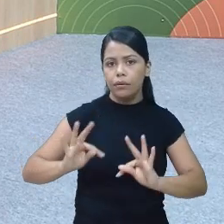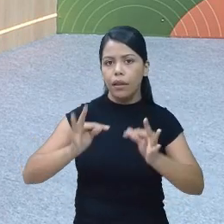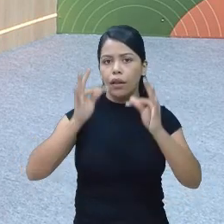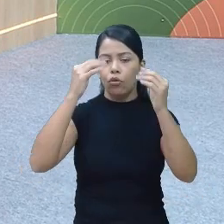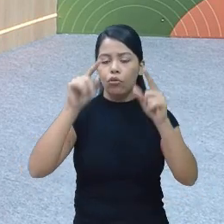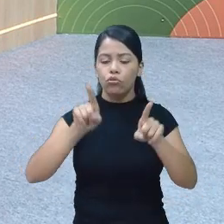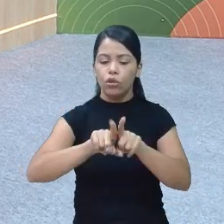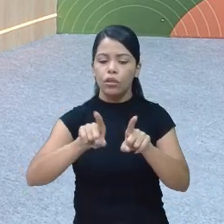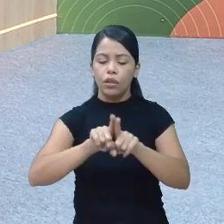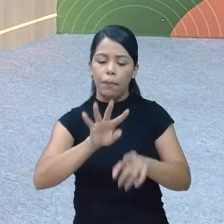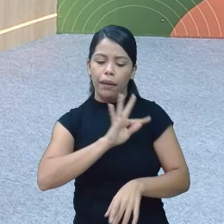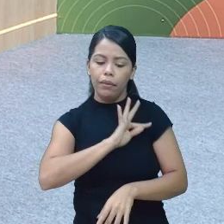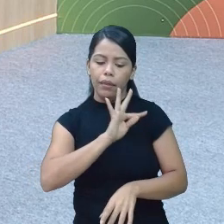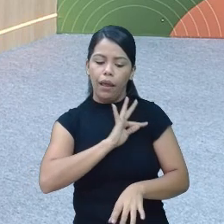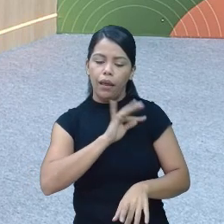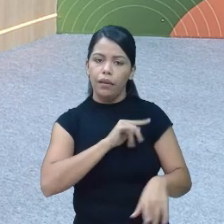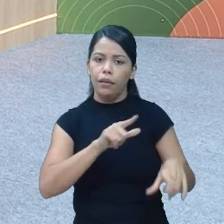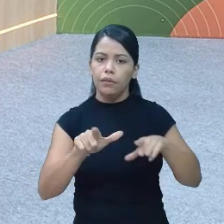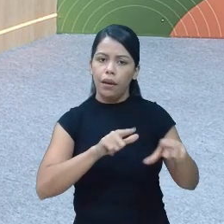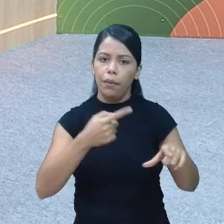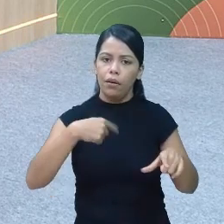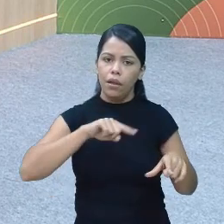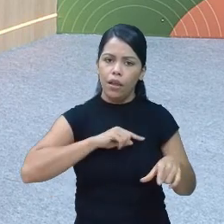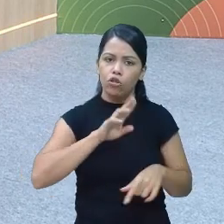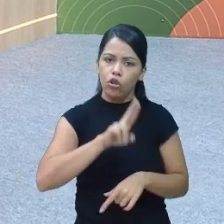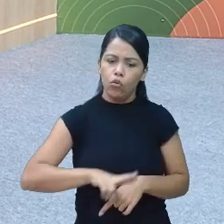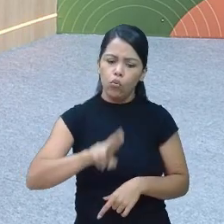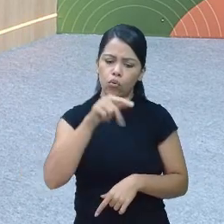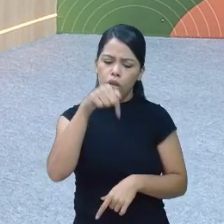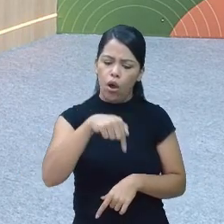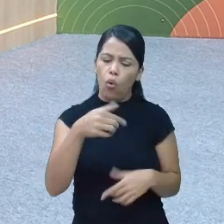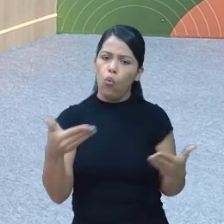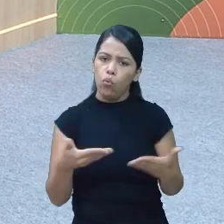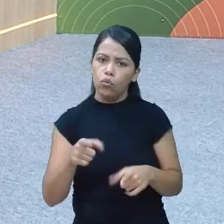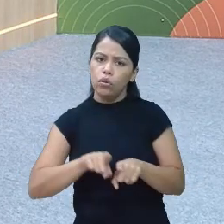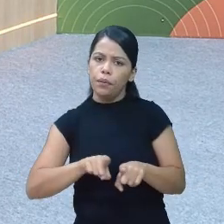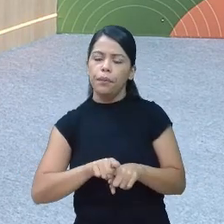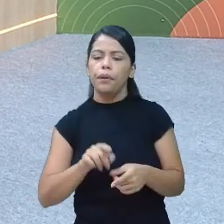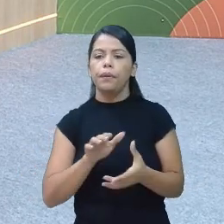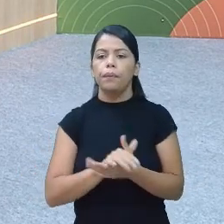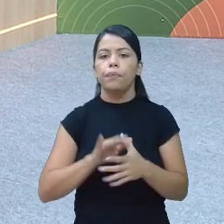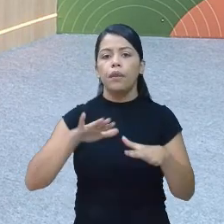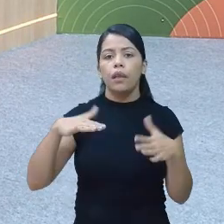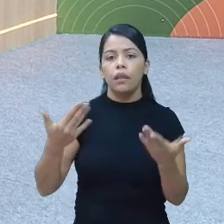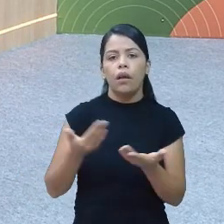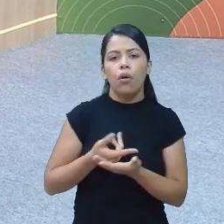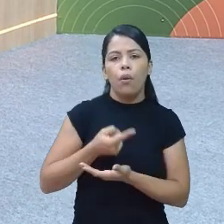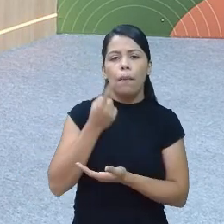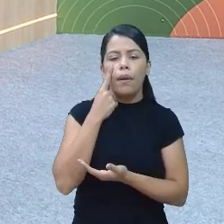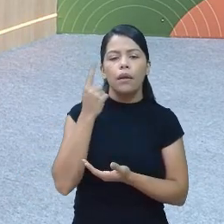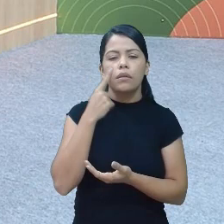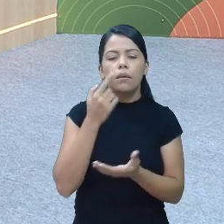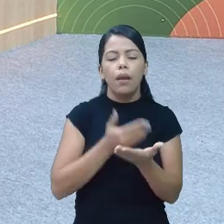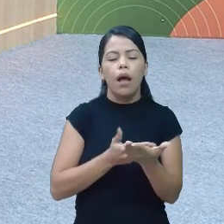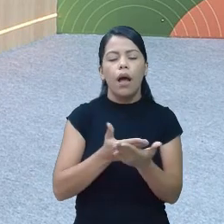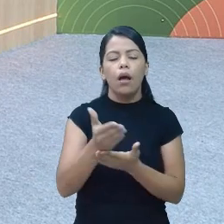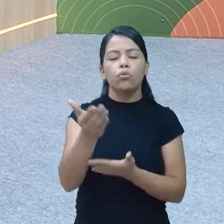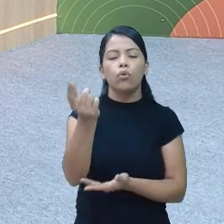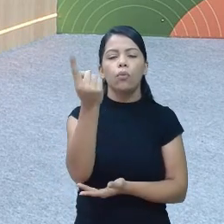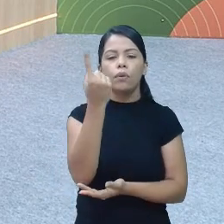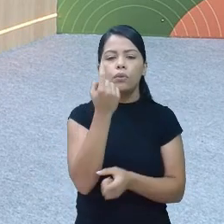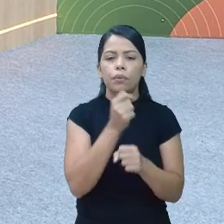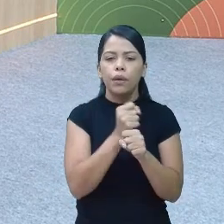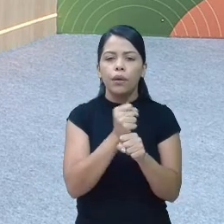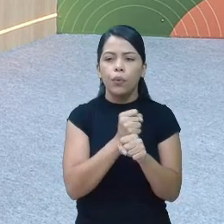gente utiliza no dia de hoje, tá certo? Então perceba que lá no início, no ano 1, 170 milhões, observe que